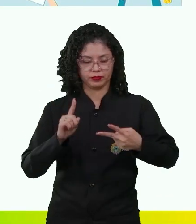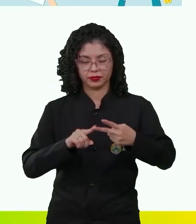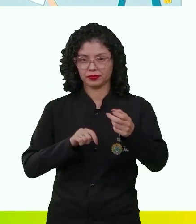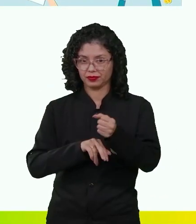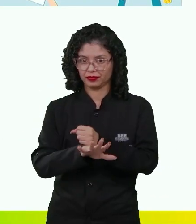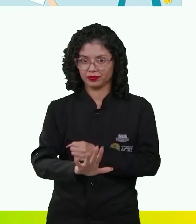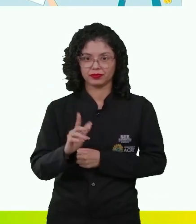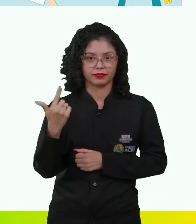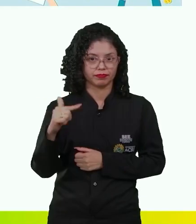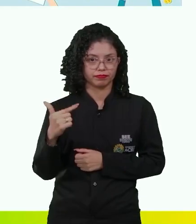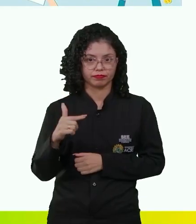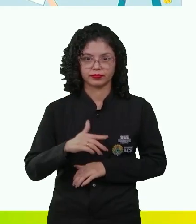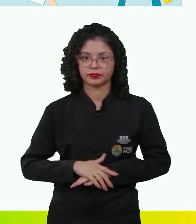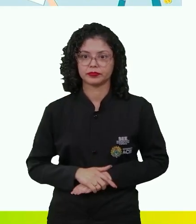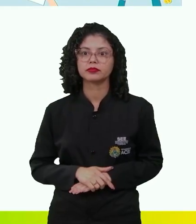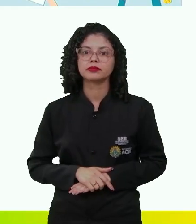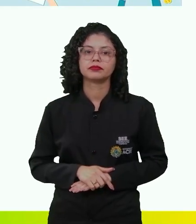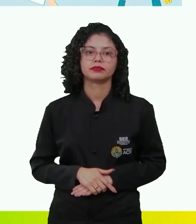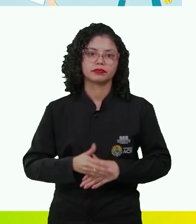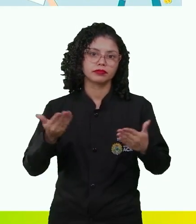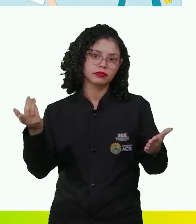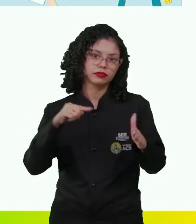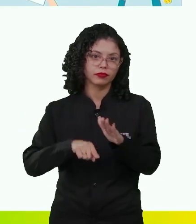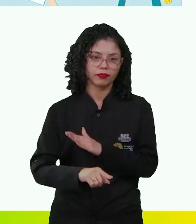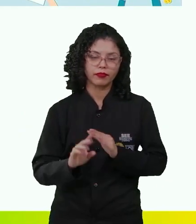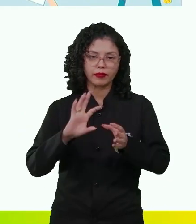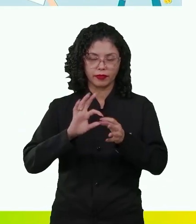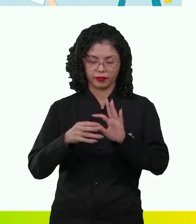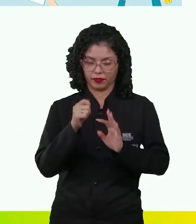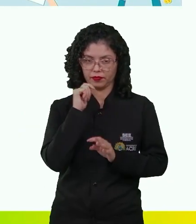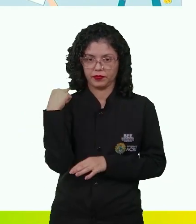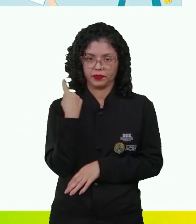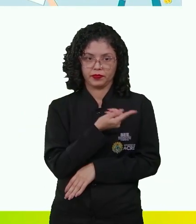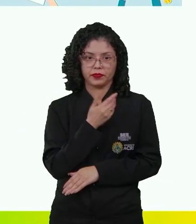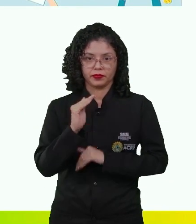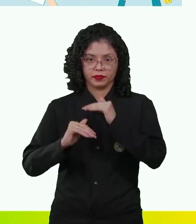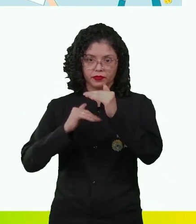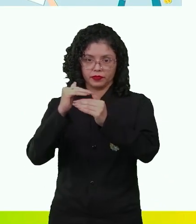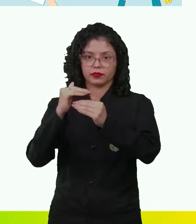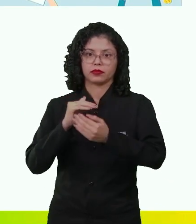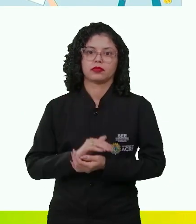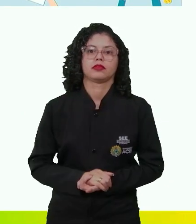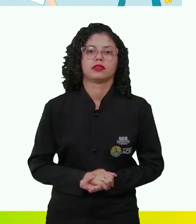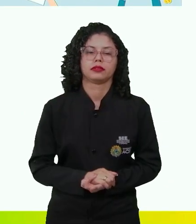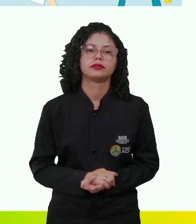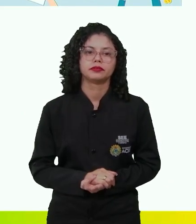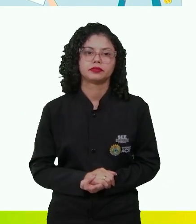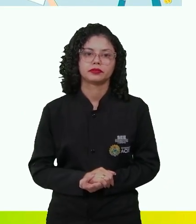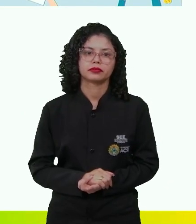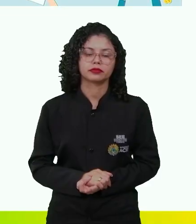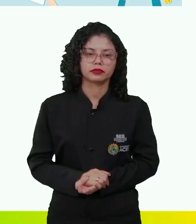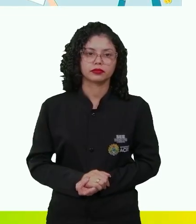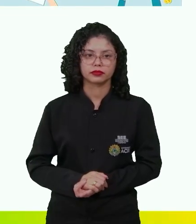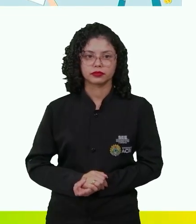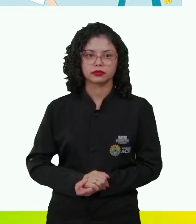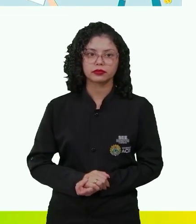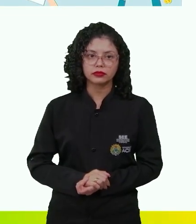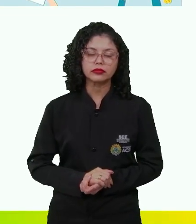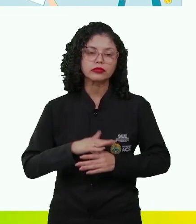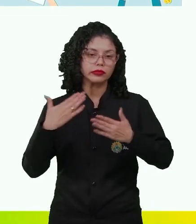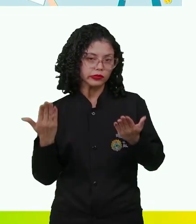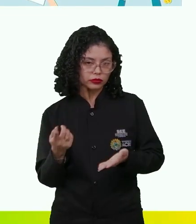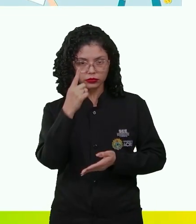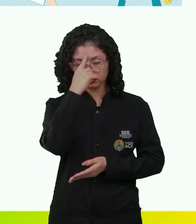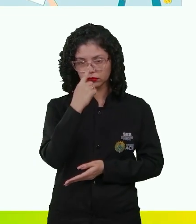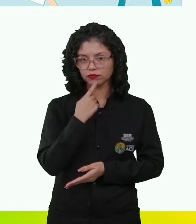esgoto, nem pensar. Então é dentro desse contexto que vai se desenvolver a nossa aula. Trouxe mais